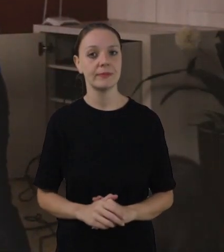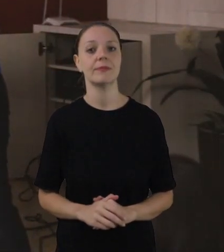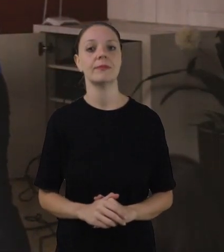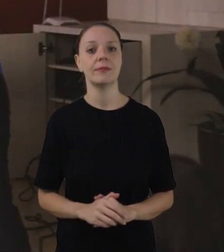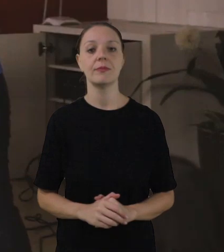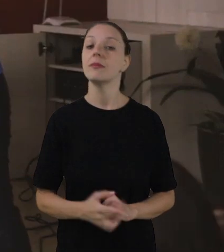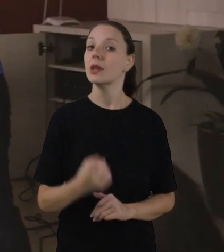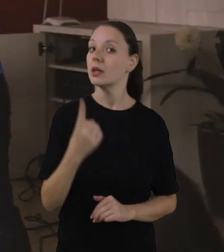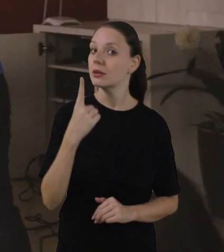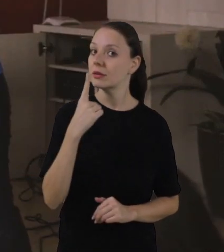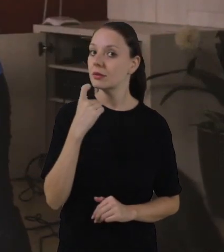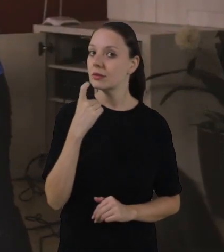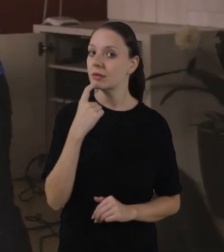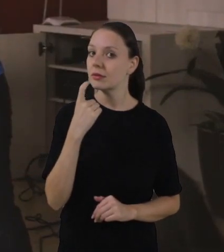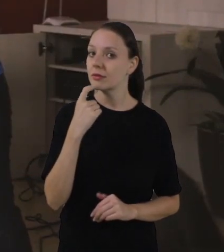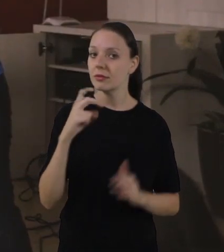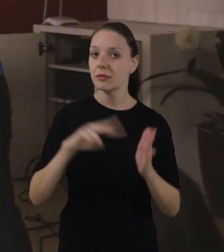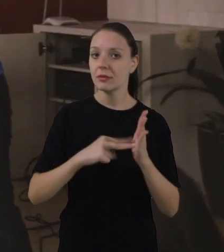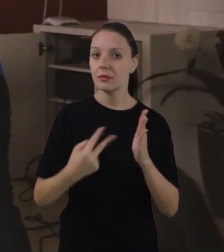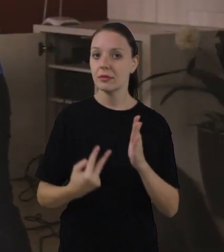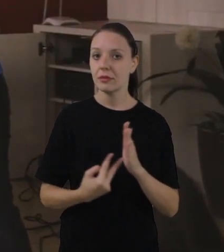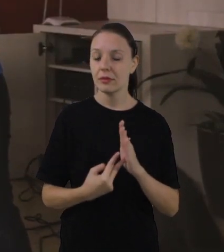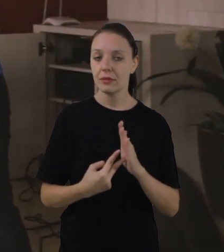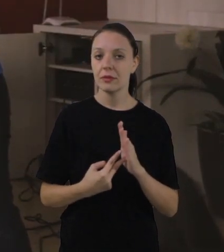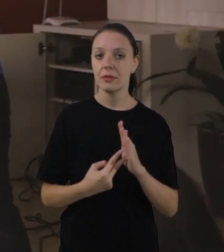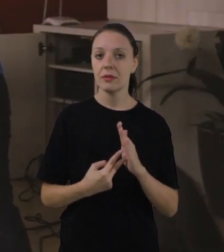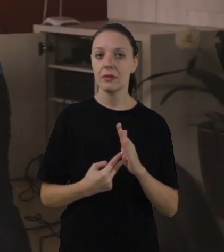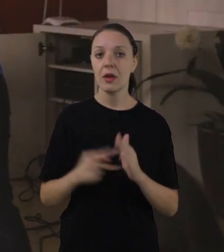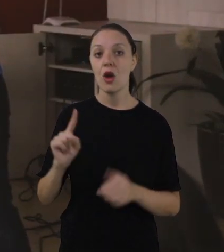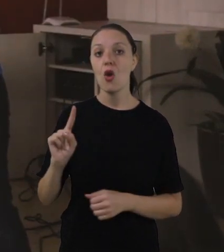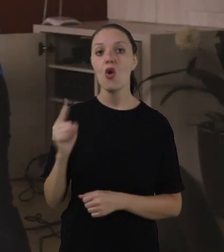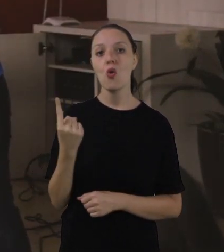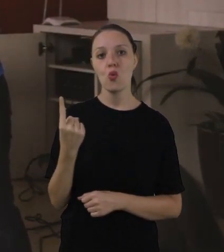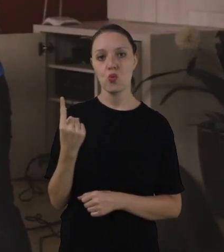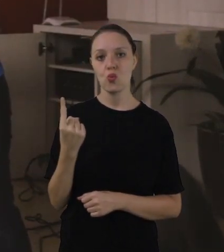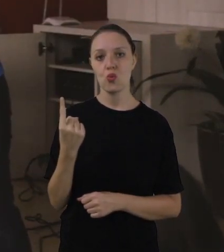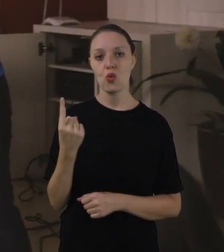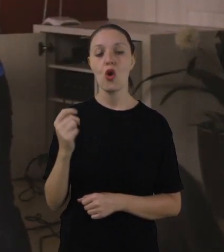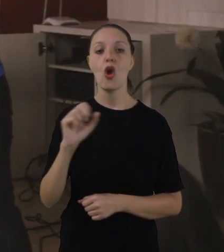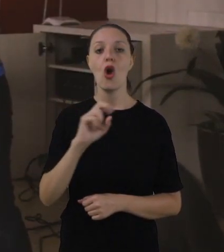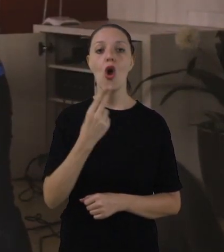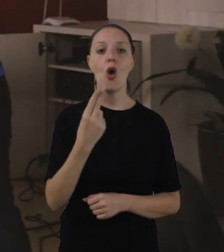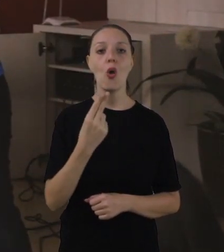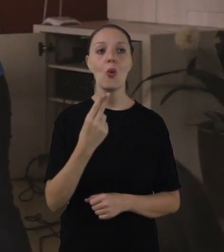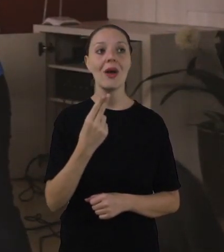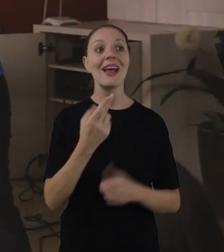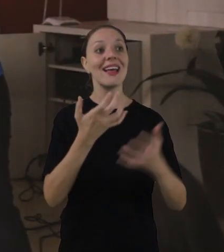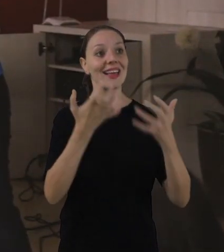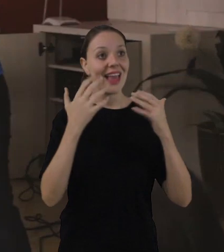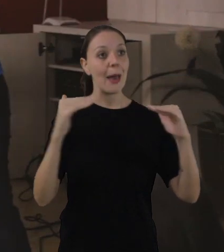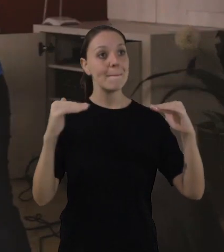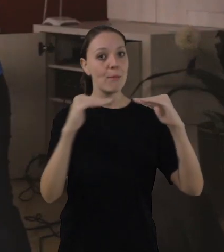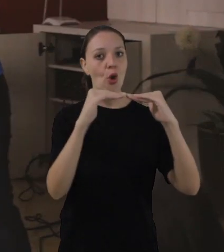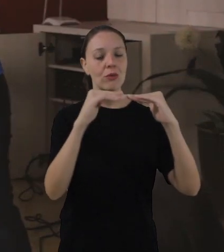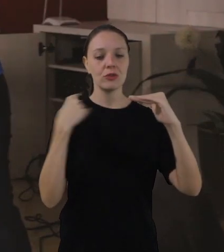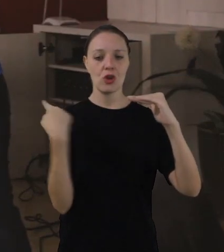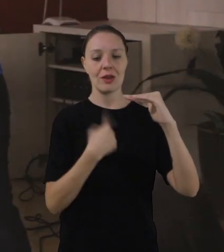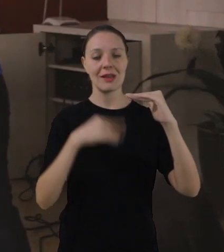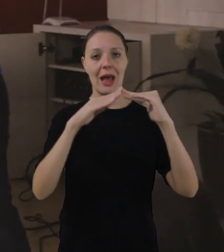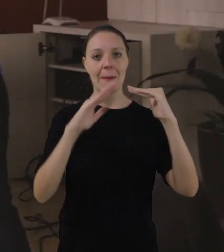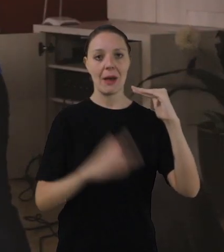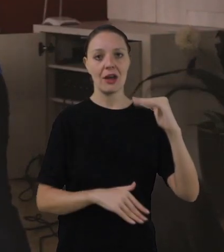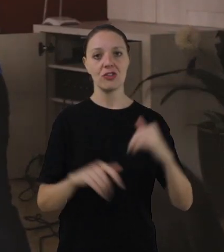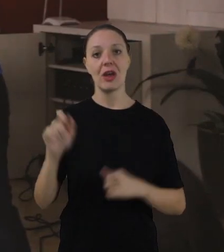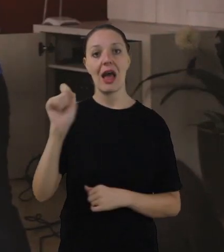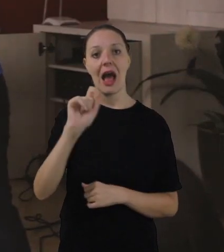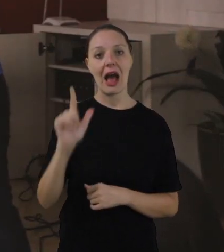O vermelhinho é nível 1 ou nível abaixo do esperado. O azulzinho é o nível 2,